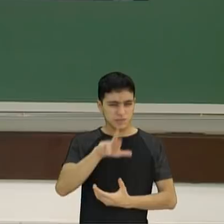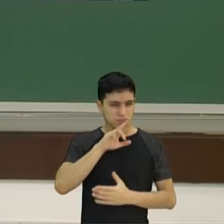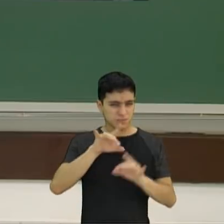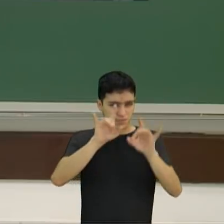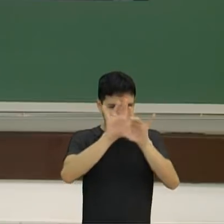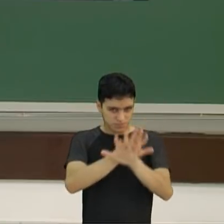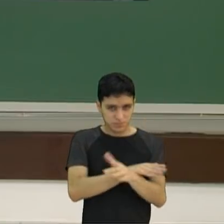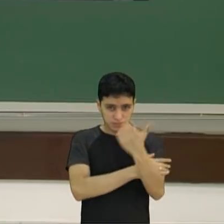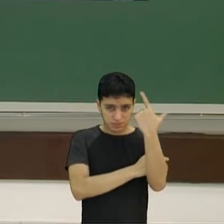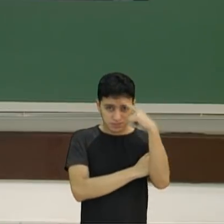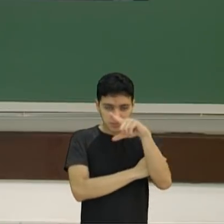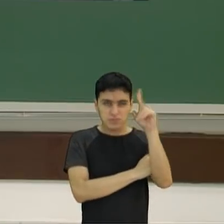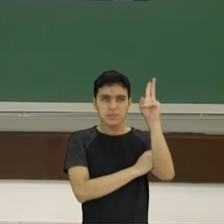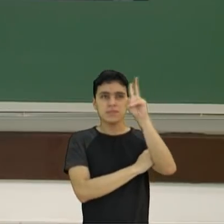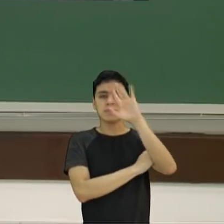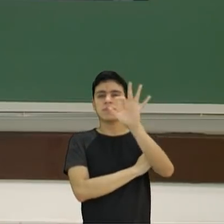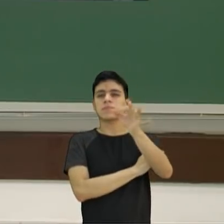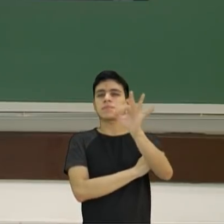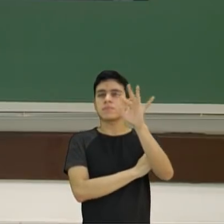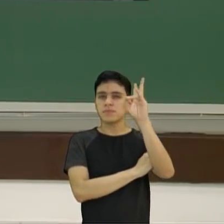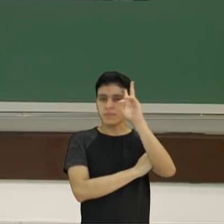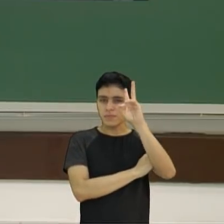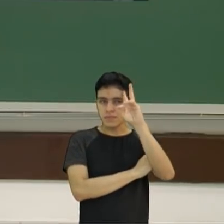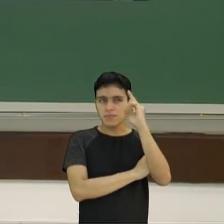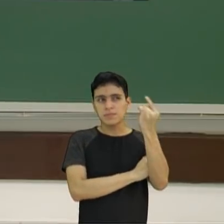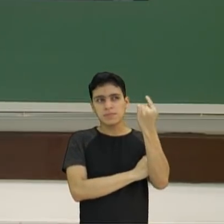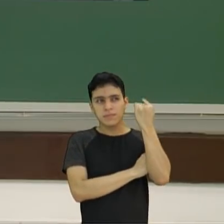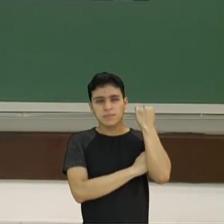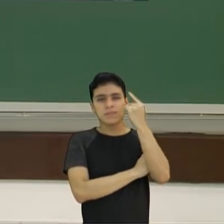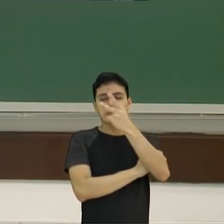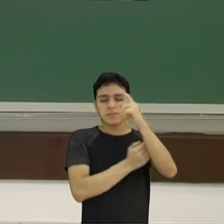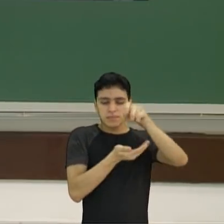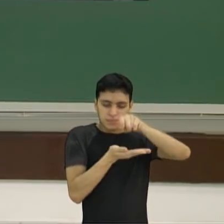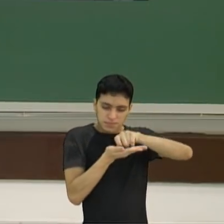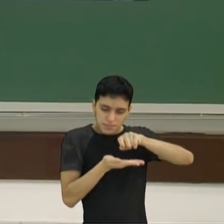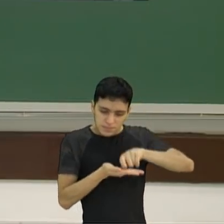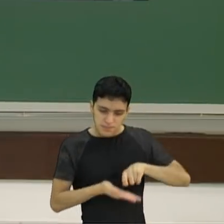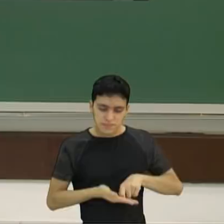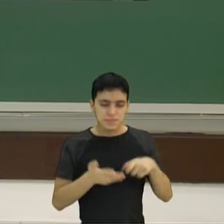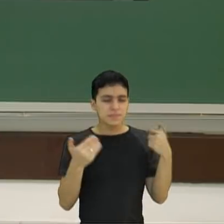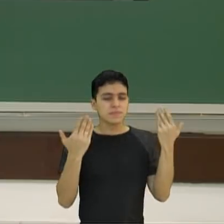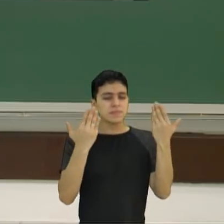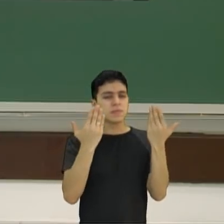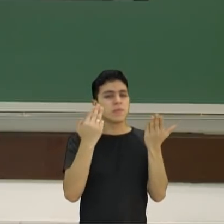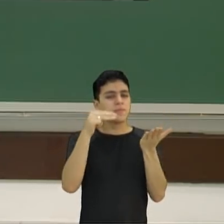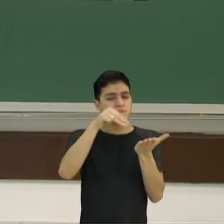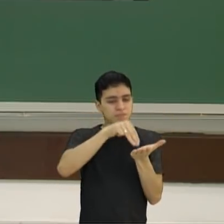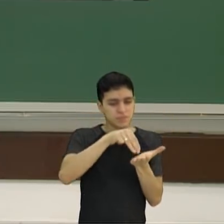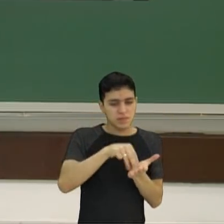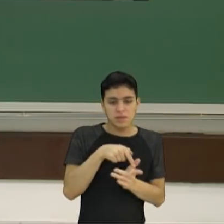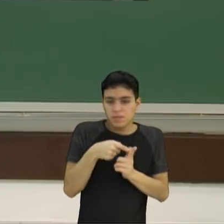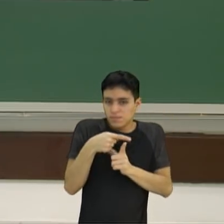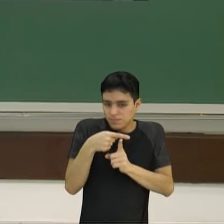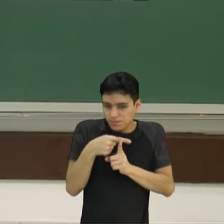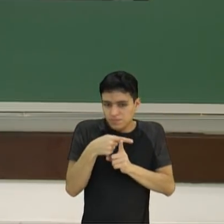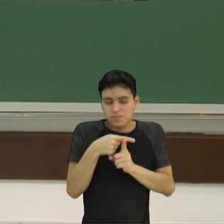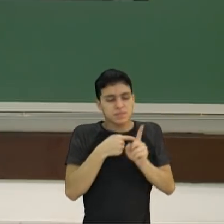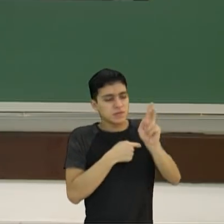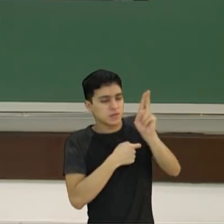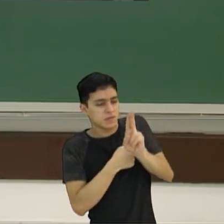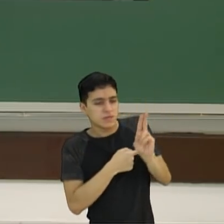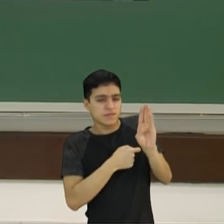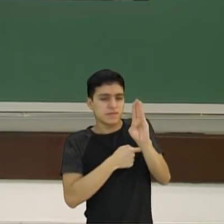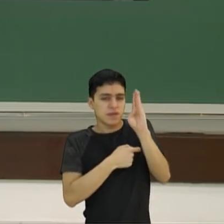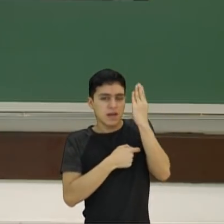Respondeu? Conseguiu recordar, relembrar aí nas suas anotações qual foi o motivo, por que, né, ele utiliza as